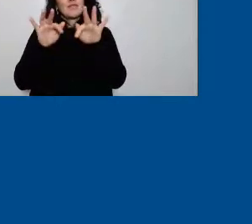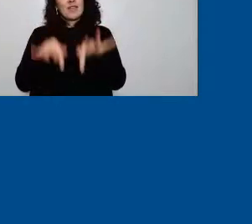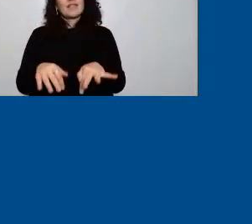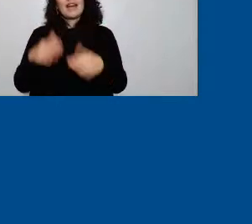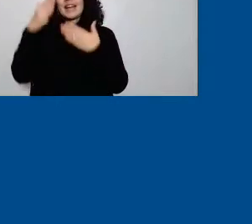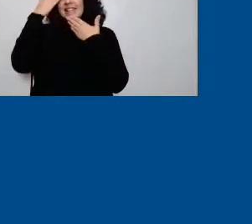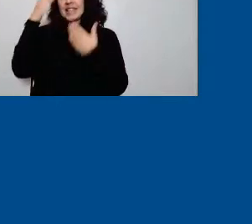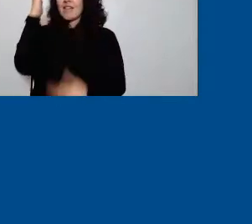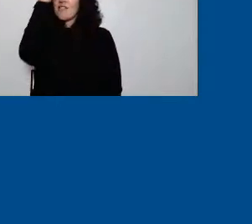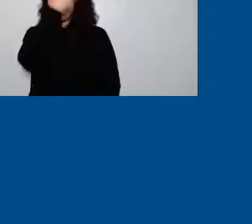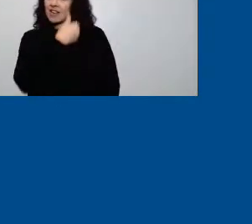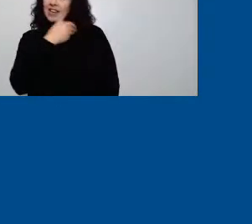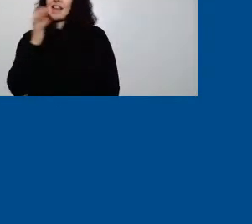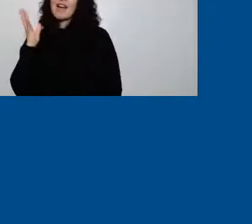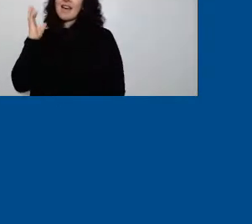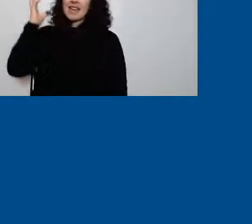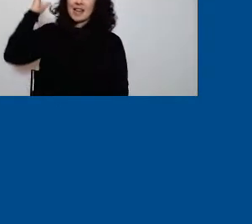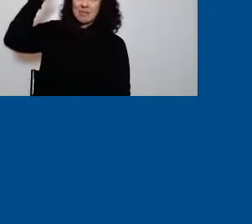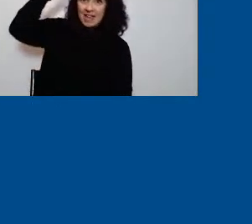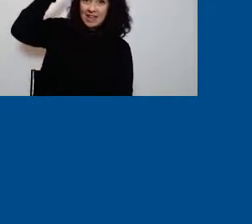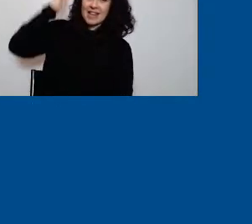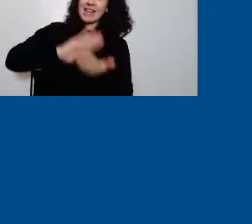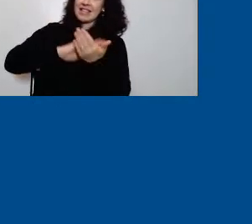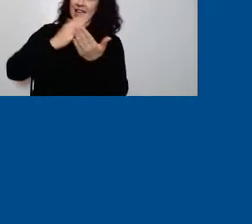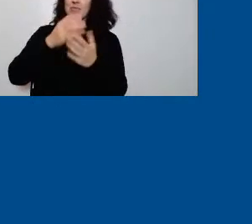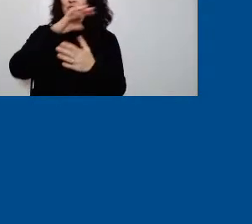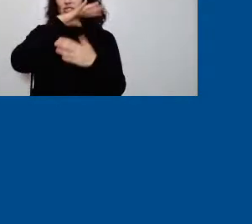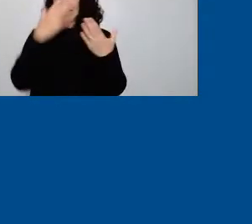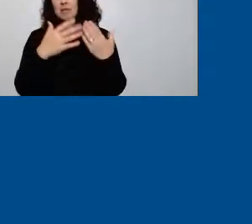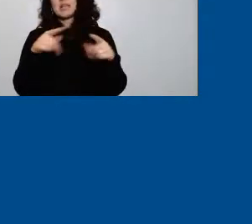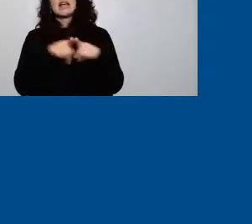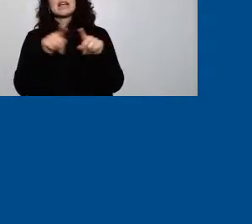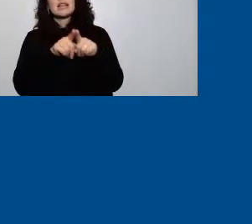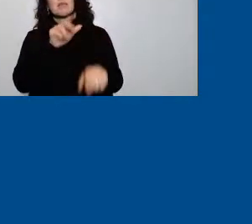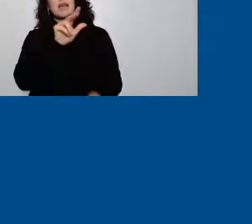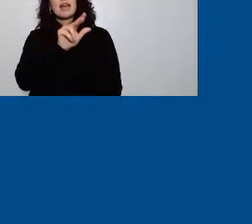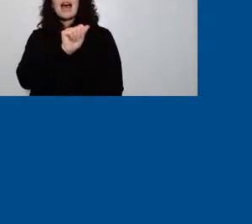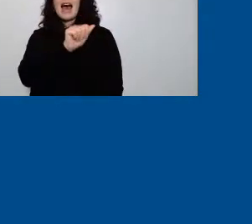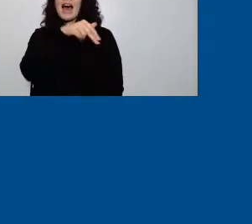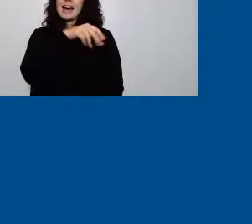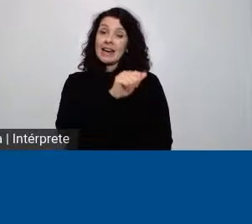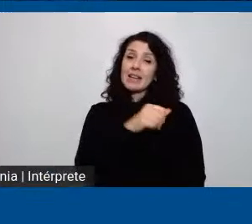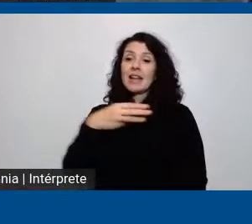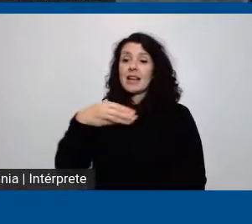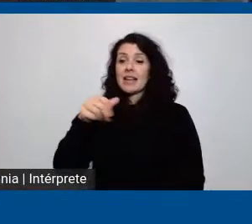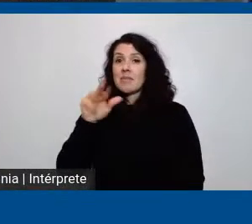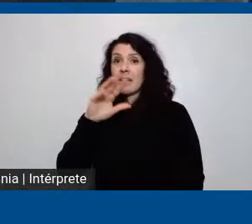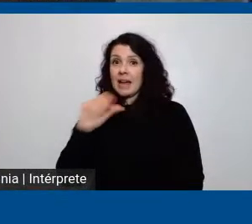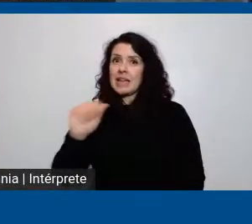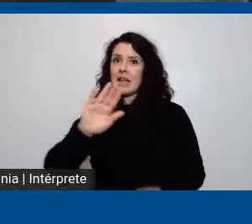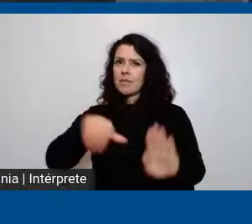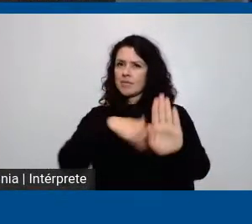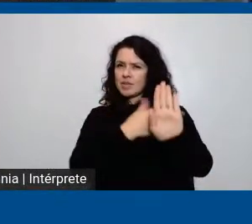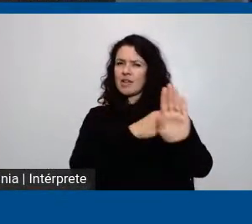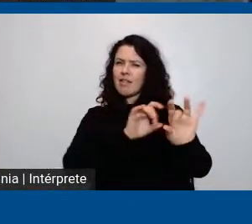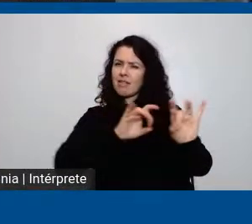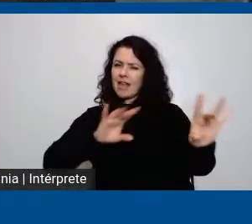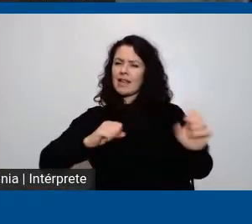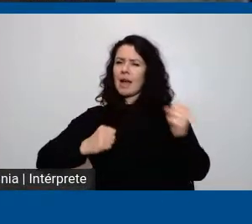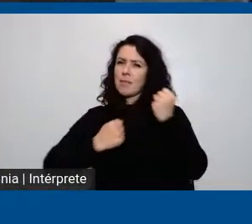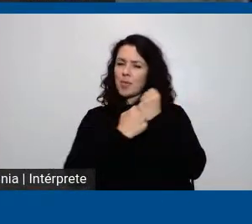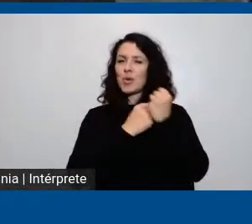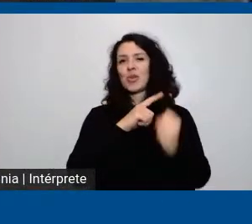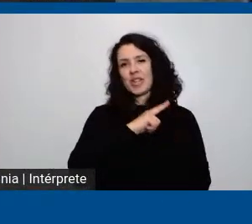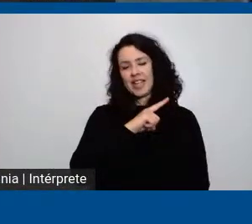Gabriele, e também ao pessoal, a Ana e a Maria, que estiveram aqui nos bastidores, nos dando todo o apoio.